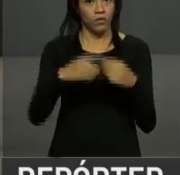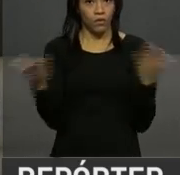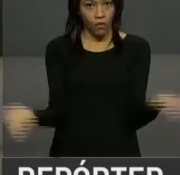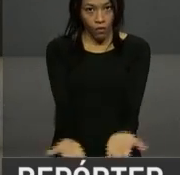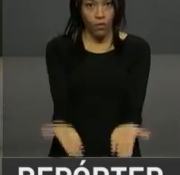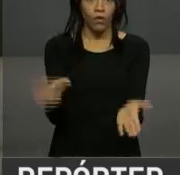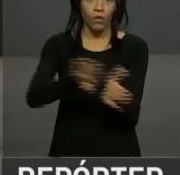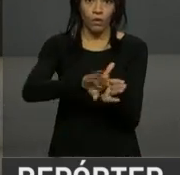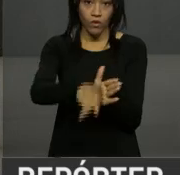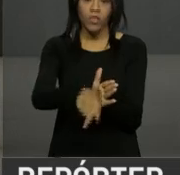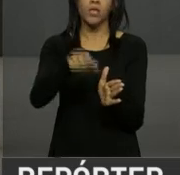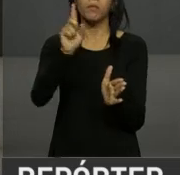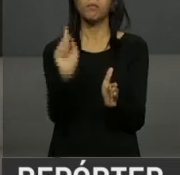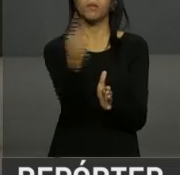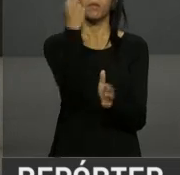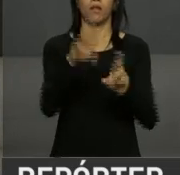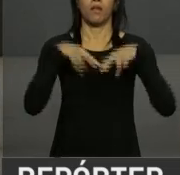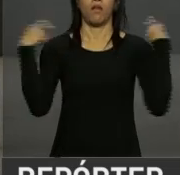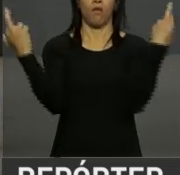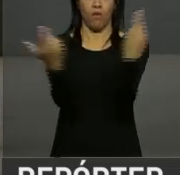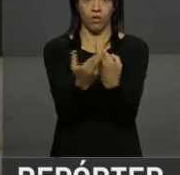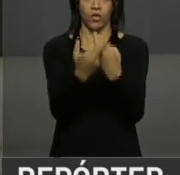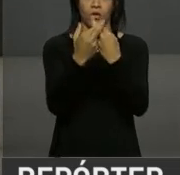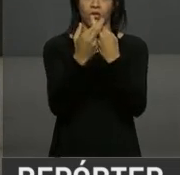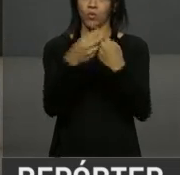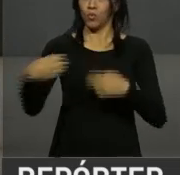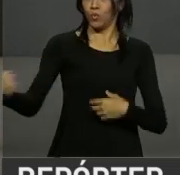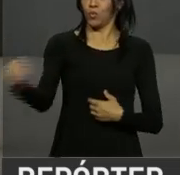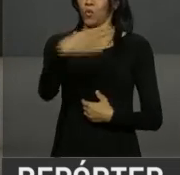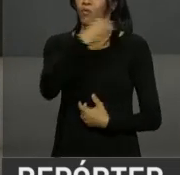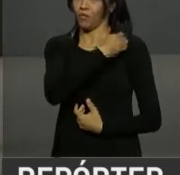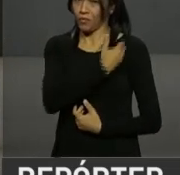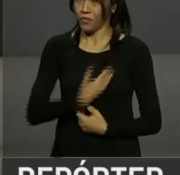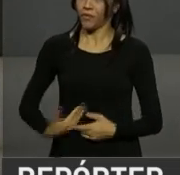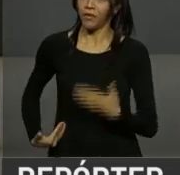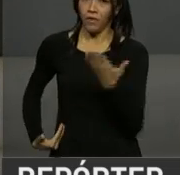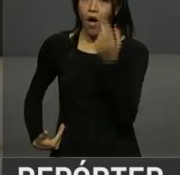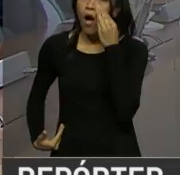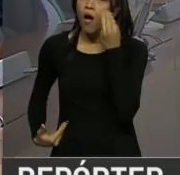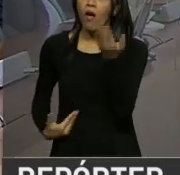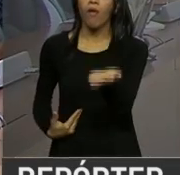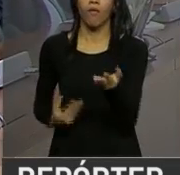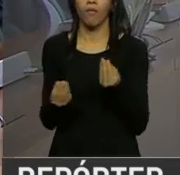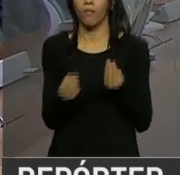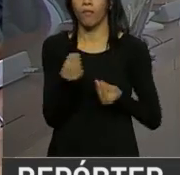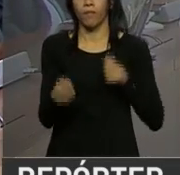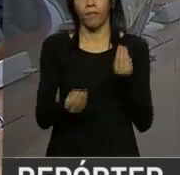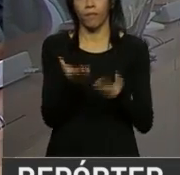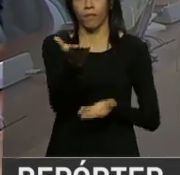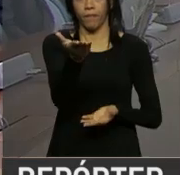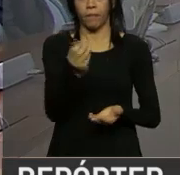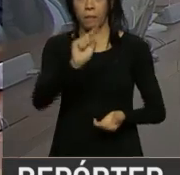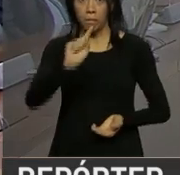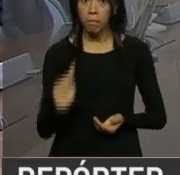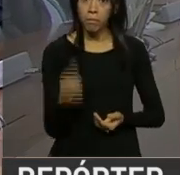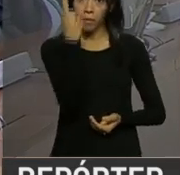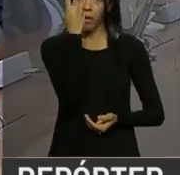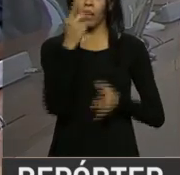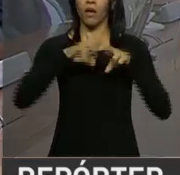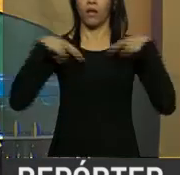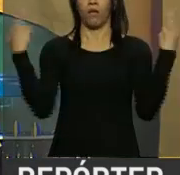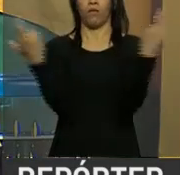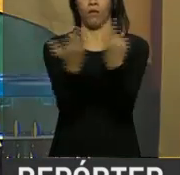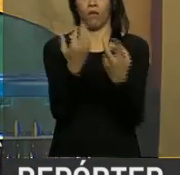ele coordenou a primeira reunião ministerial do novo governo. Veja como foi. A primeira reunião ministerial